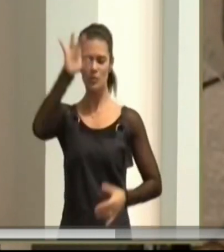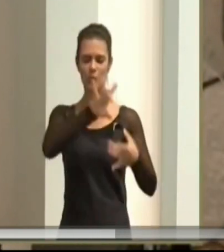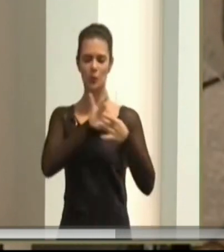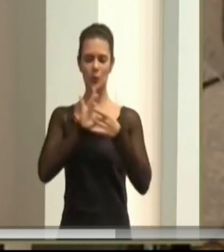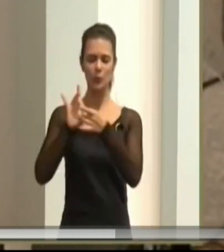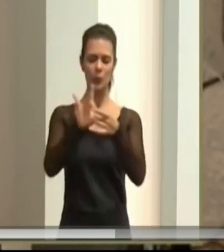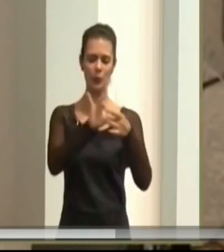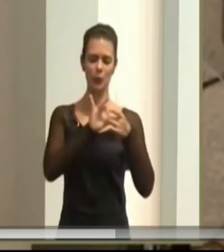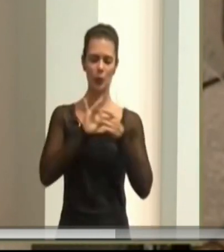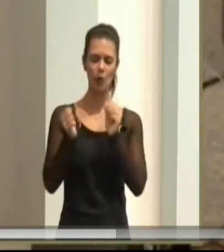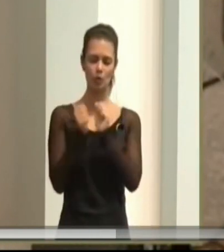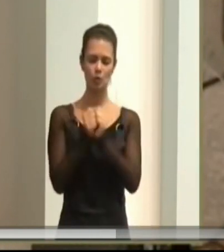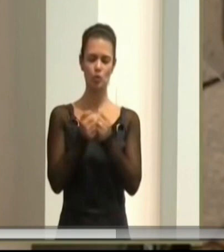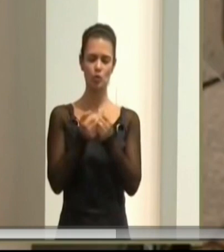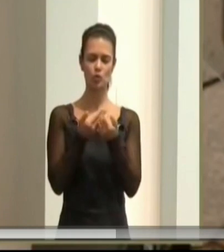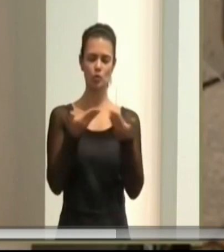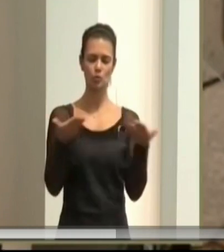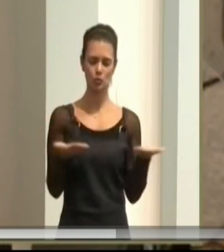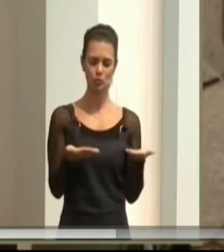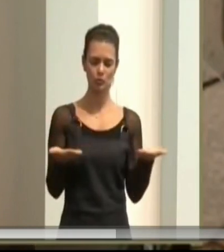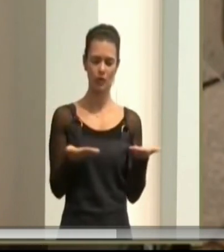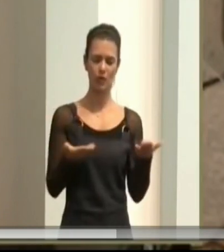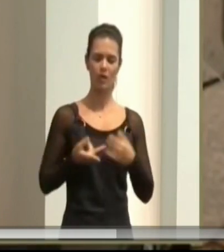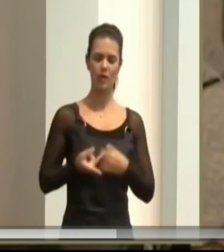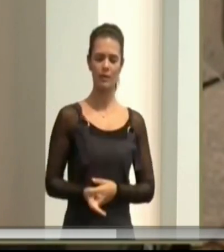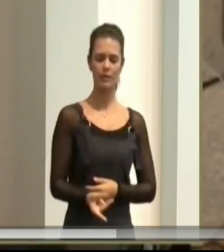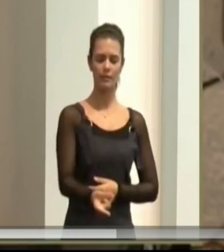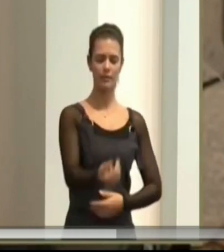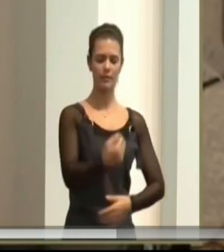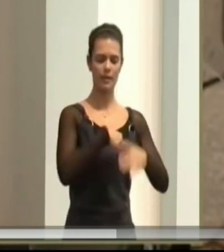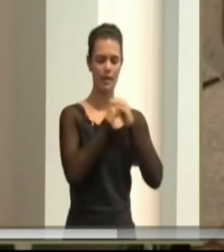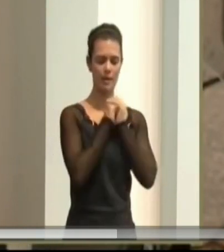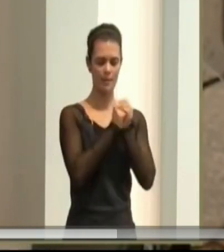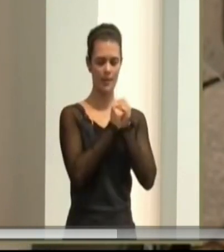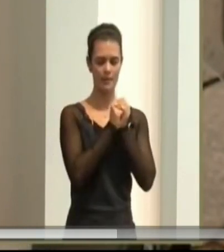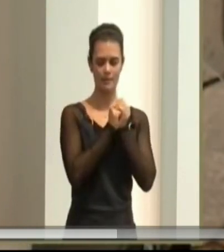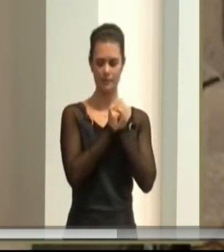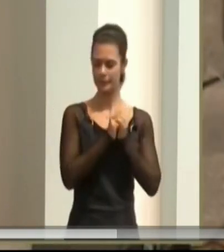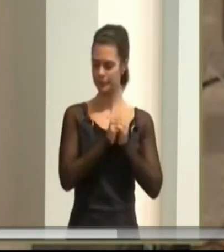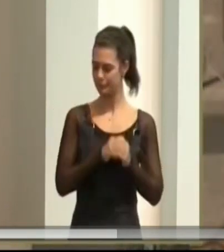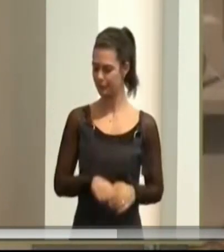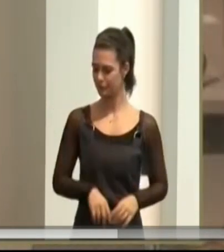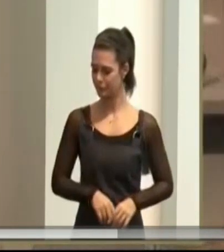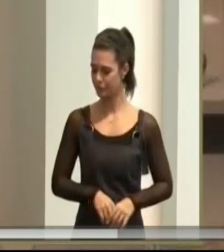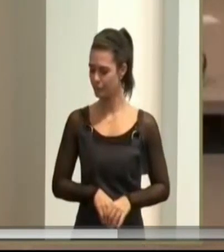possa estar com esta igreja, hoje e para todo sempre. Amém e amém.